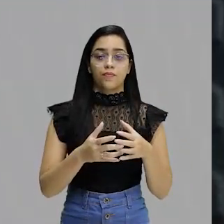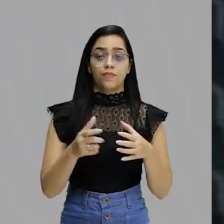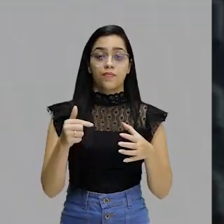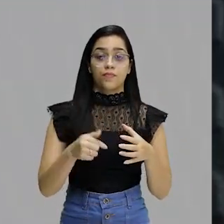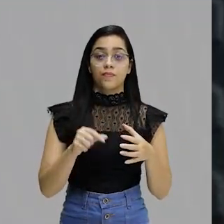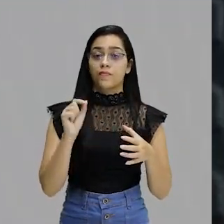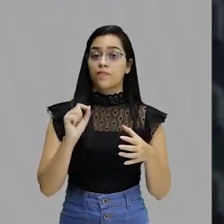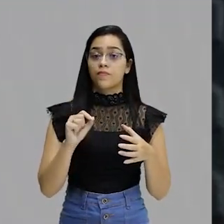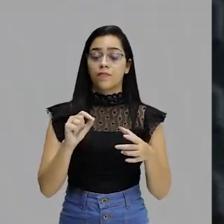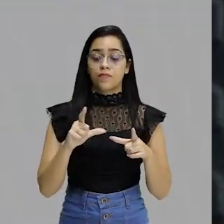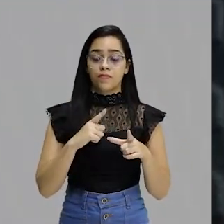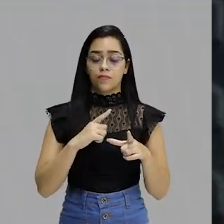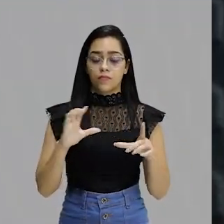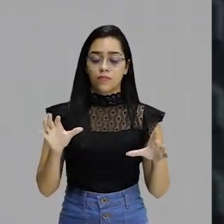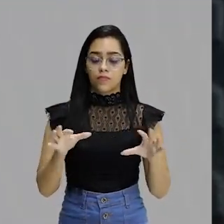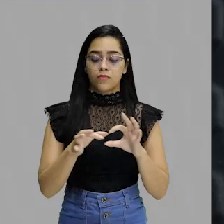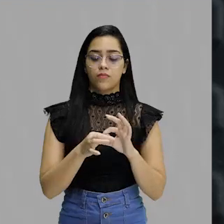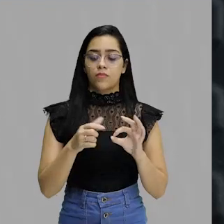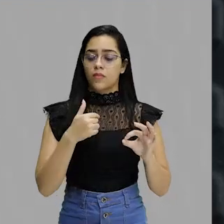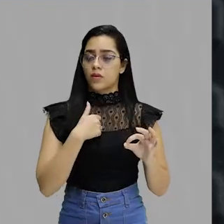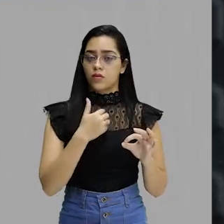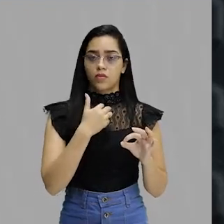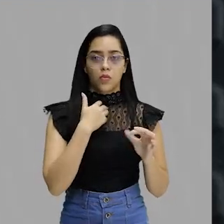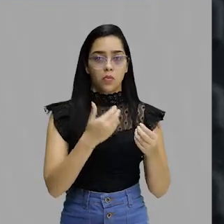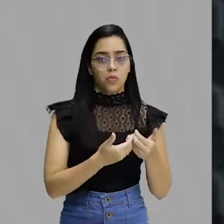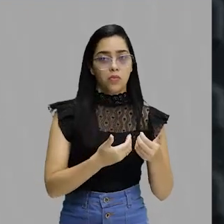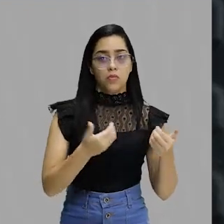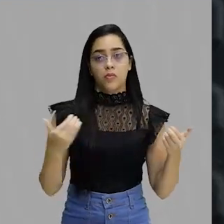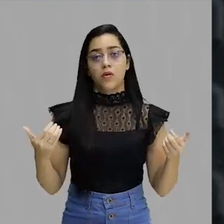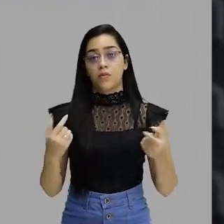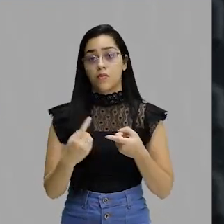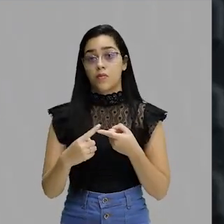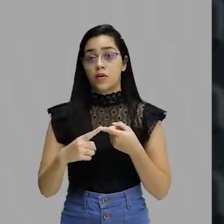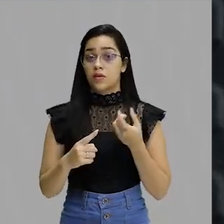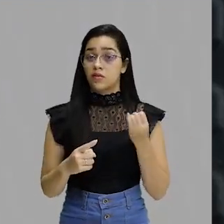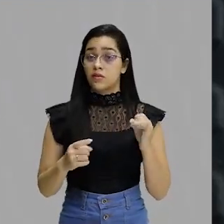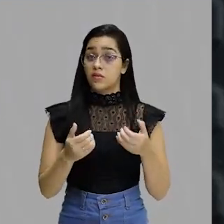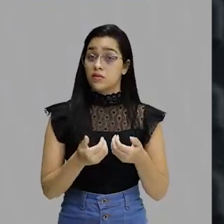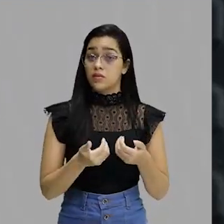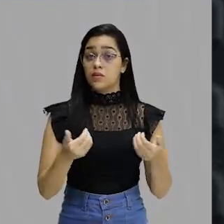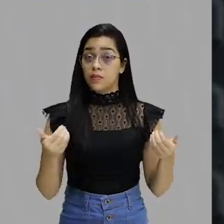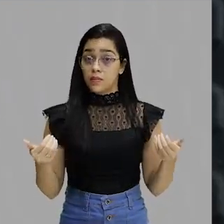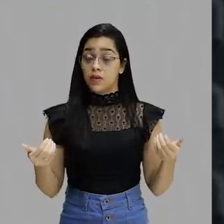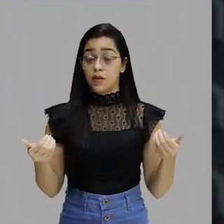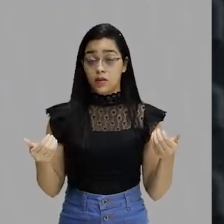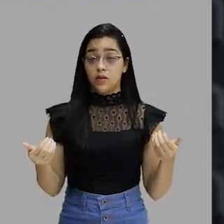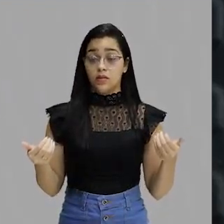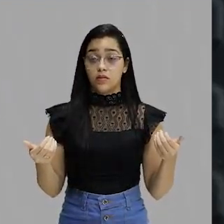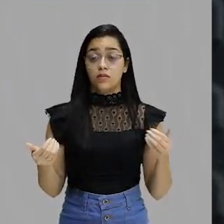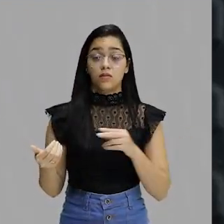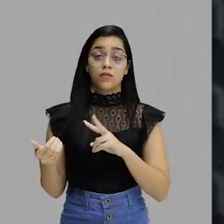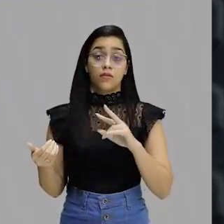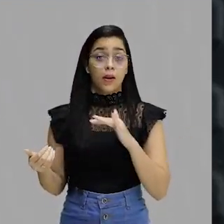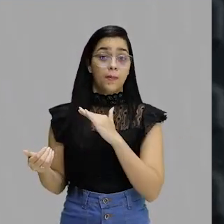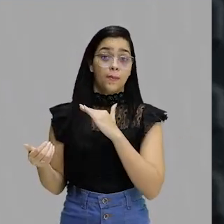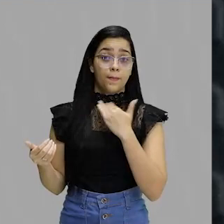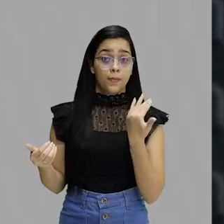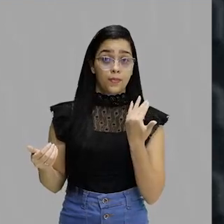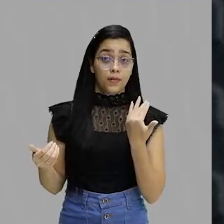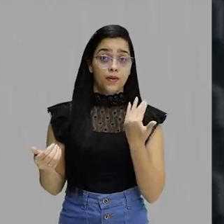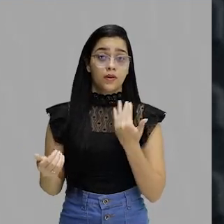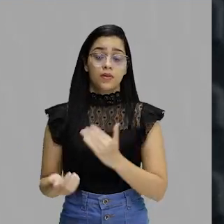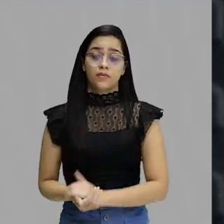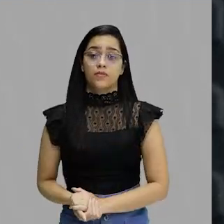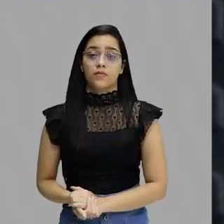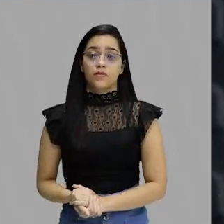indivíduos, eles estão grudados. Eu não posso separar eles, porque se eles forem separados uns dos outros, eles vão morrer.